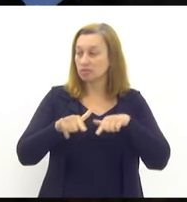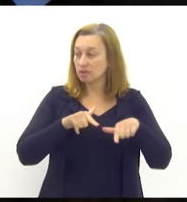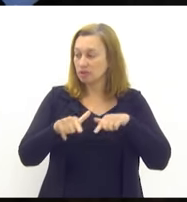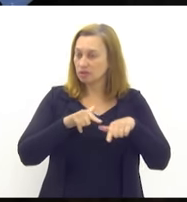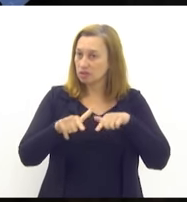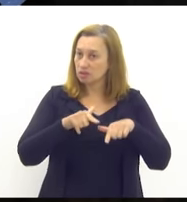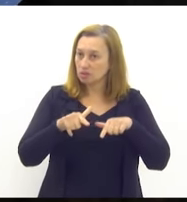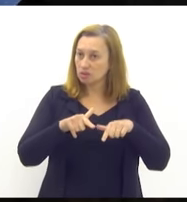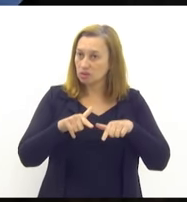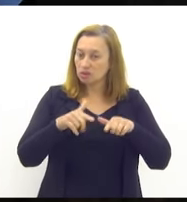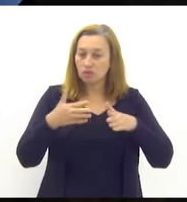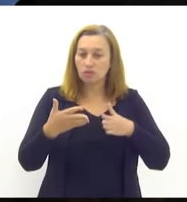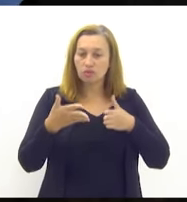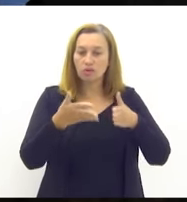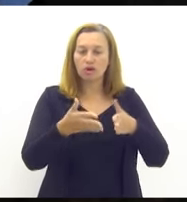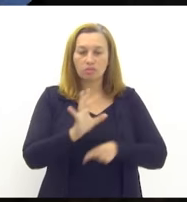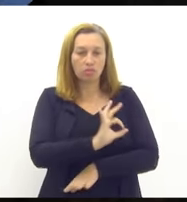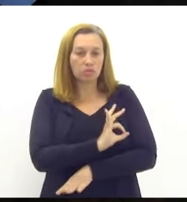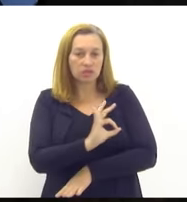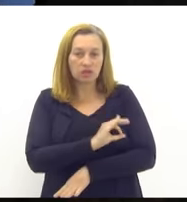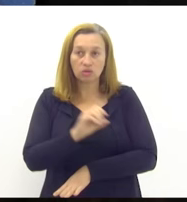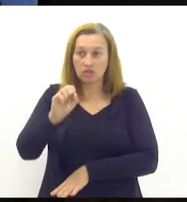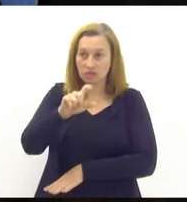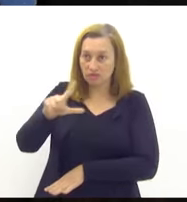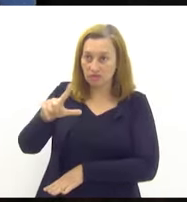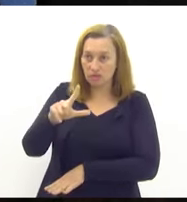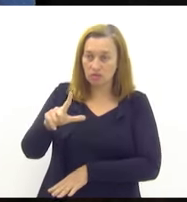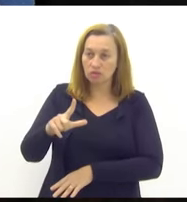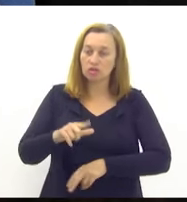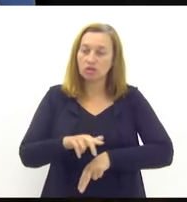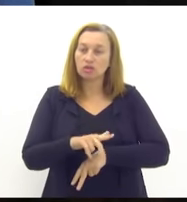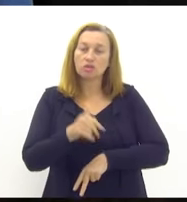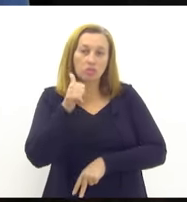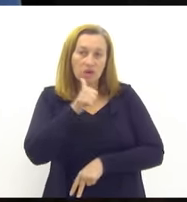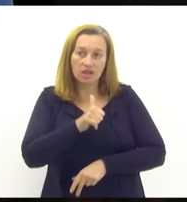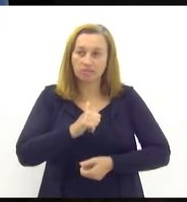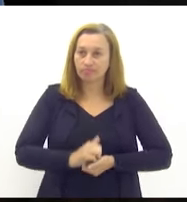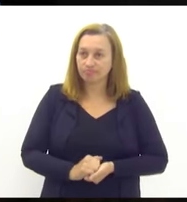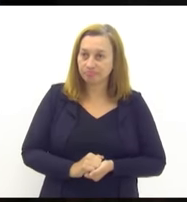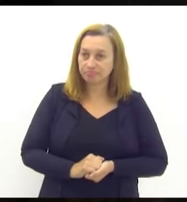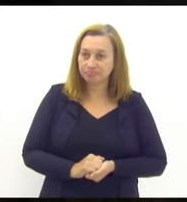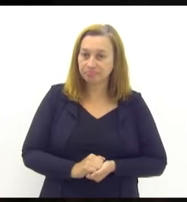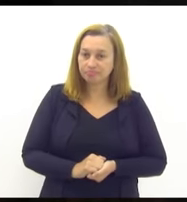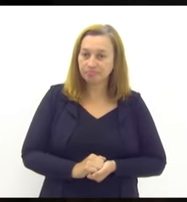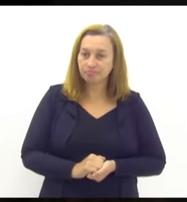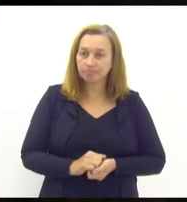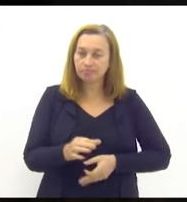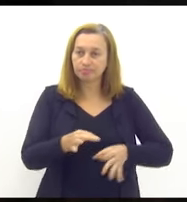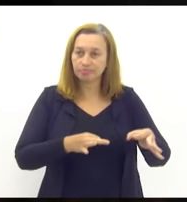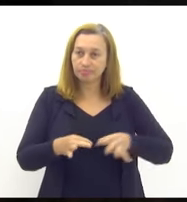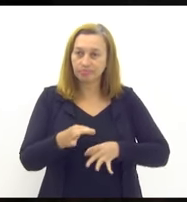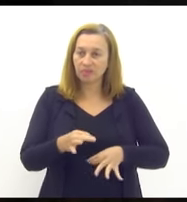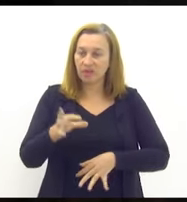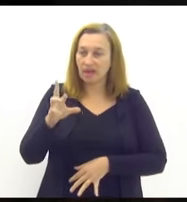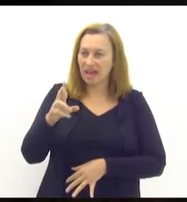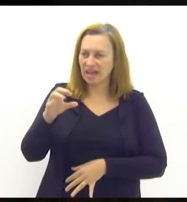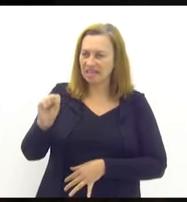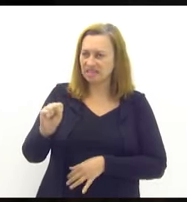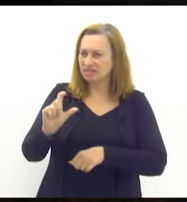exclusivamente para polícia C do gênero feminino programa ris